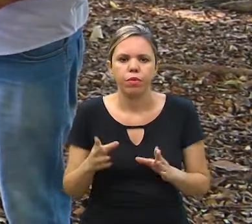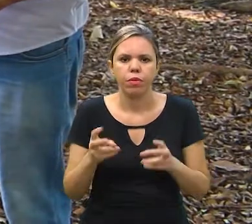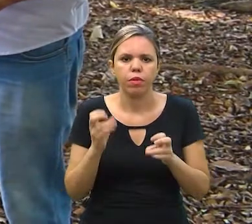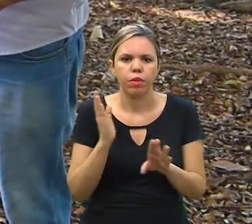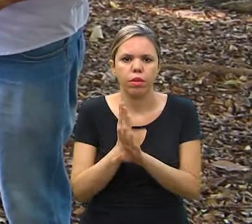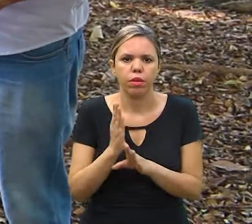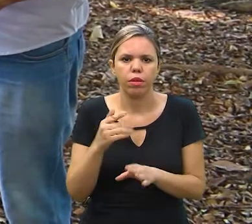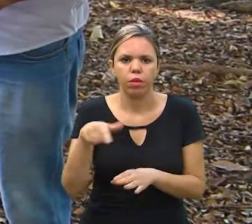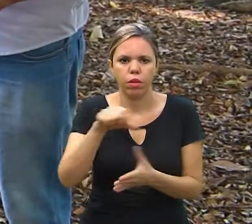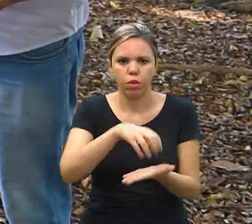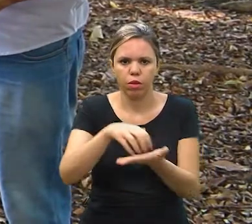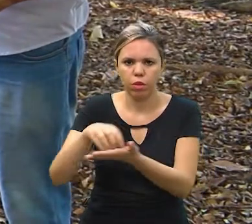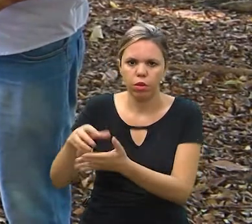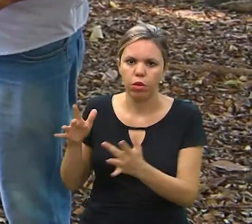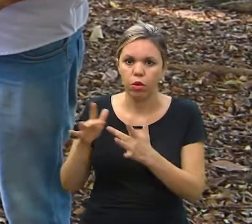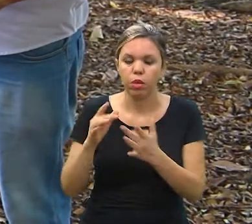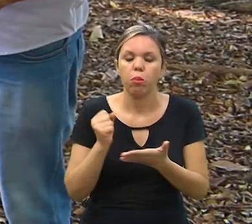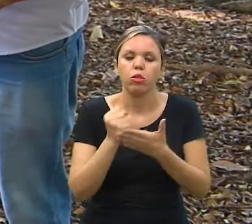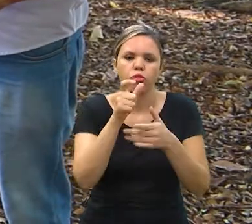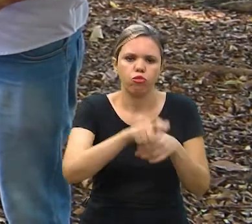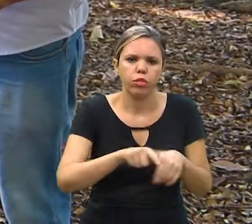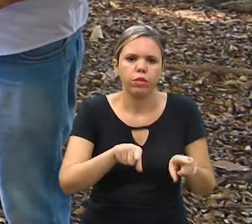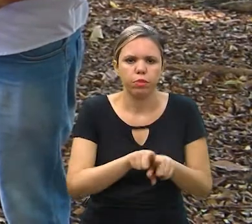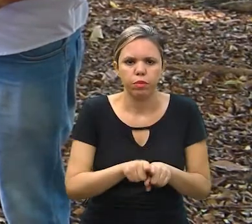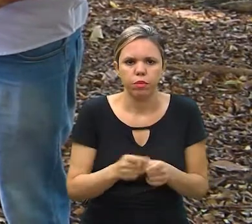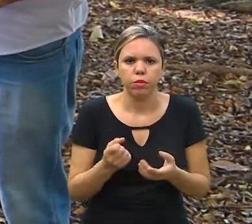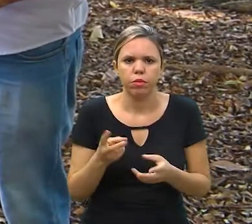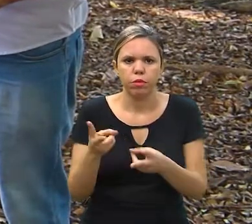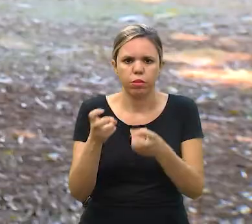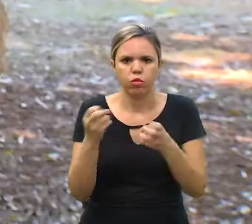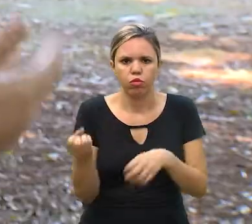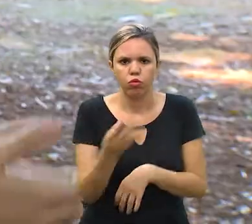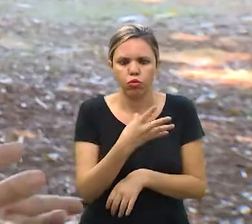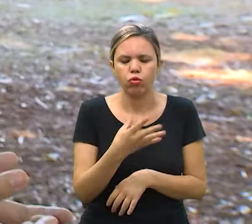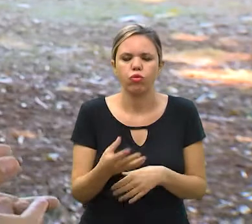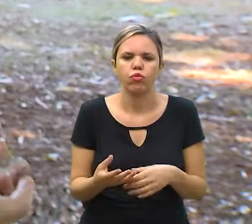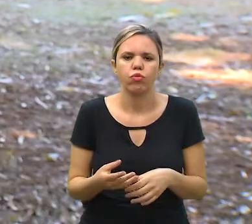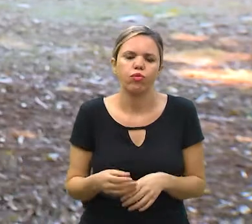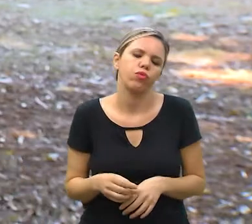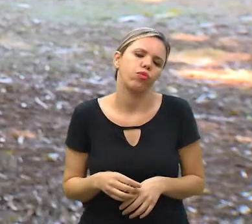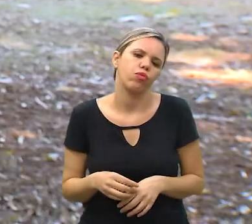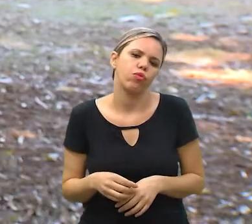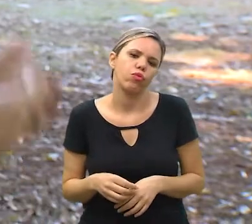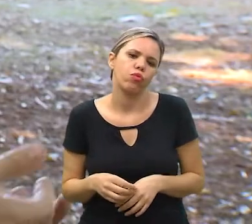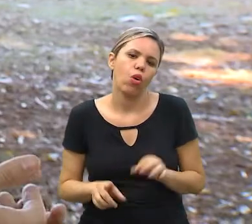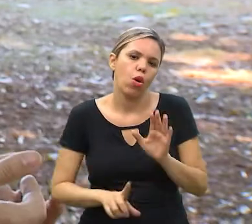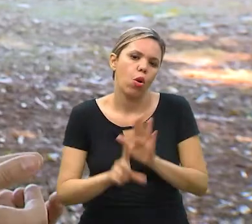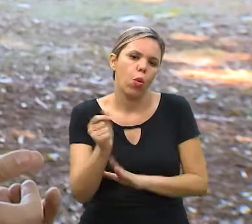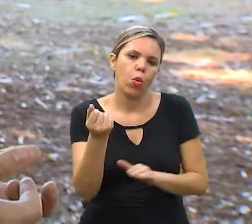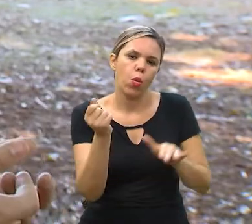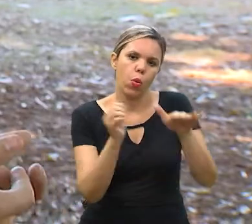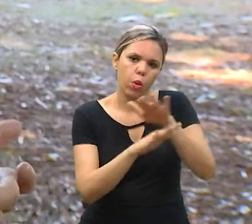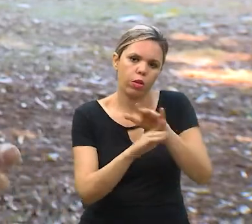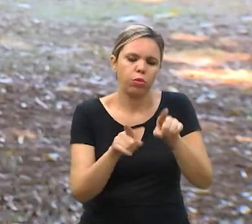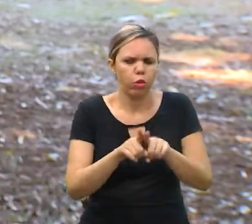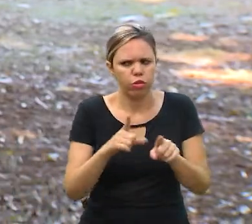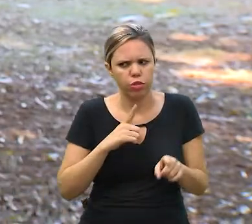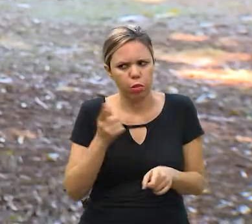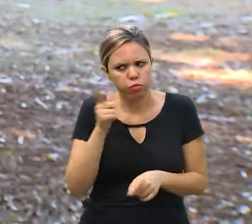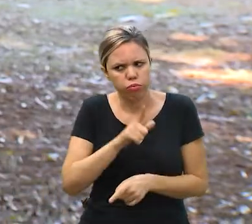identificar na sua rede de contatos quem pode te ajudar e também identificar novas fontes de receita, novas fontes de reserva financeira,